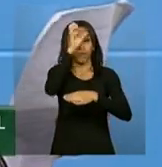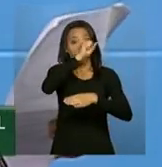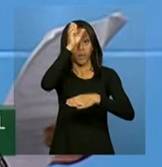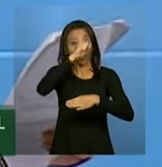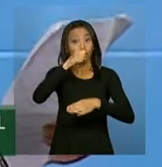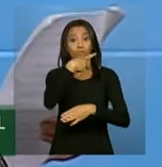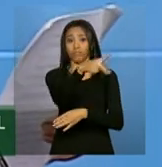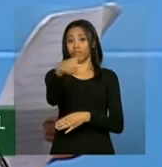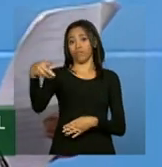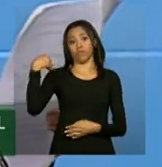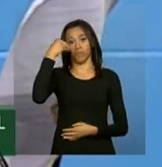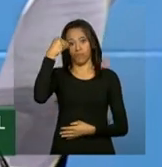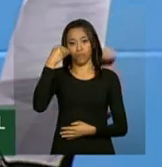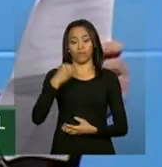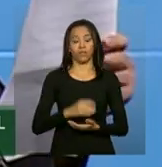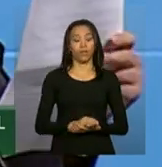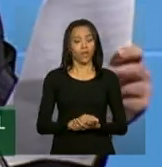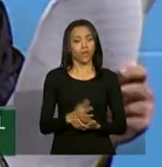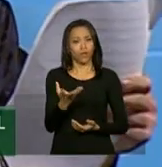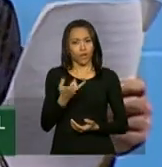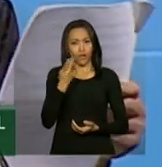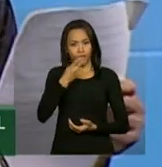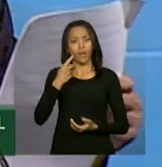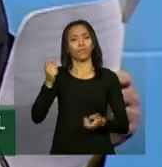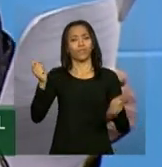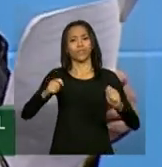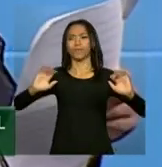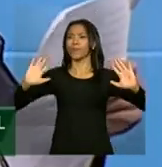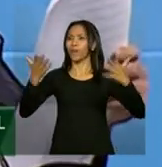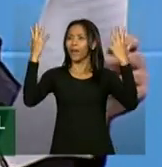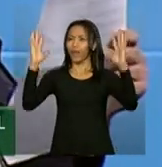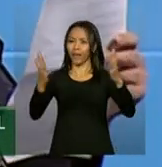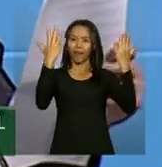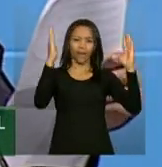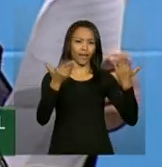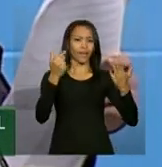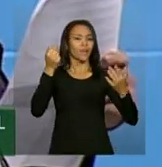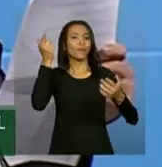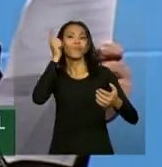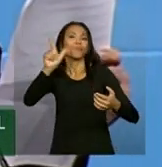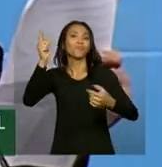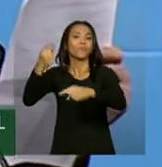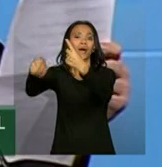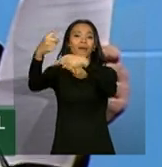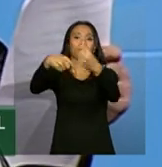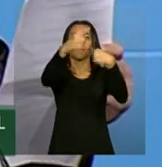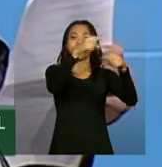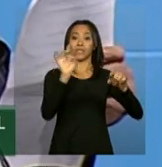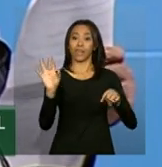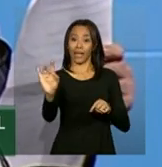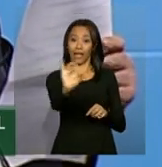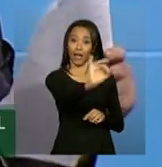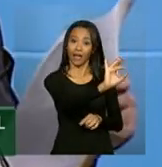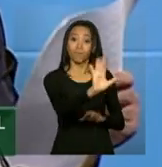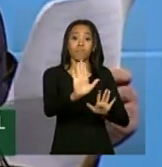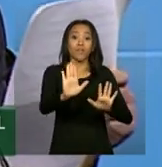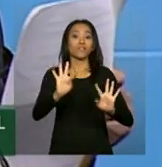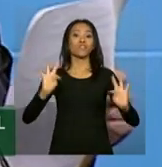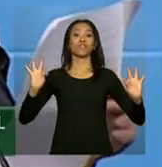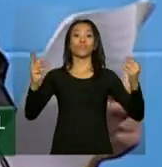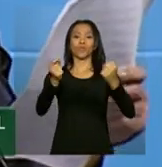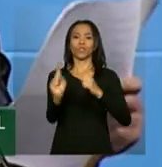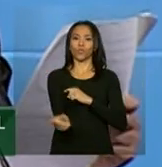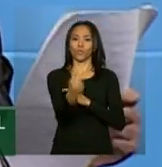E quero dizer que é possível comemorar muitos avanços de cada um de nós, mas que todos aqui têm um